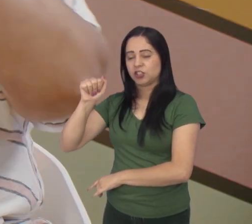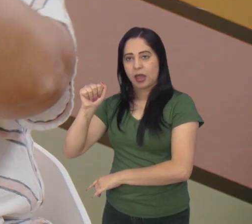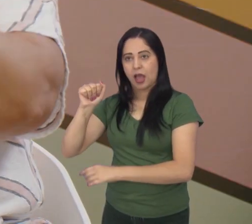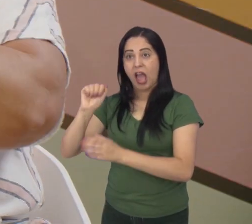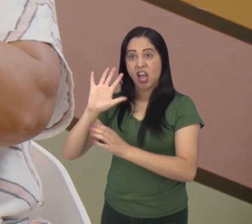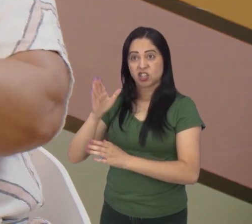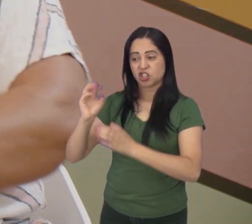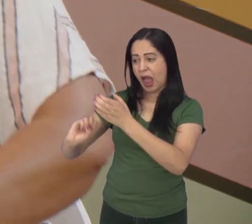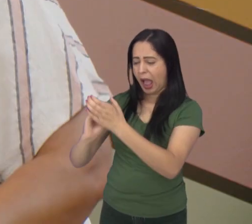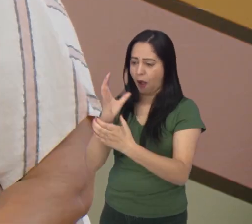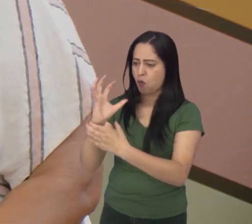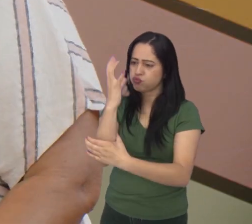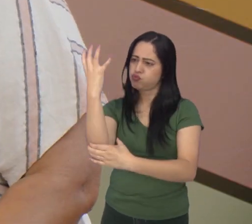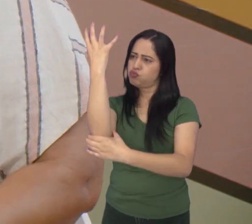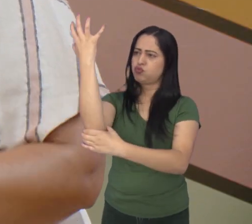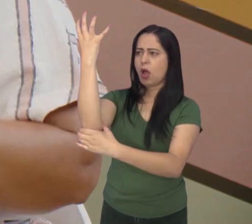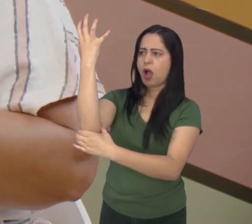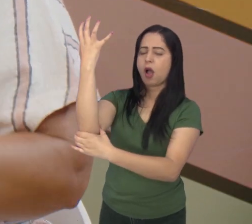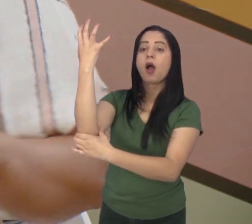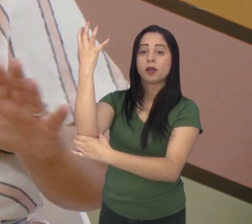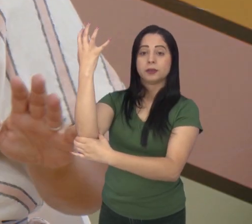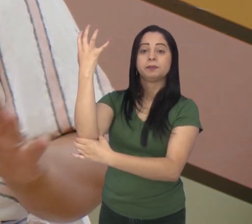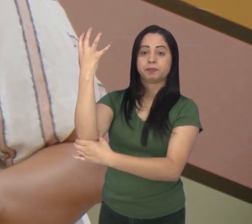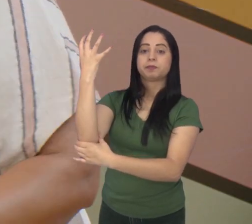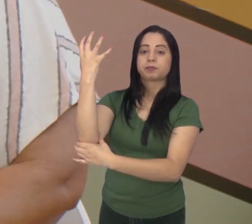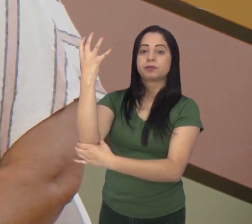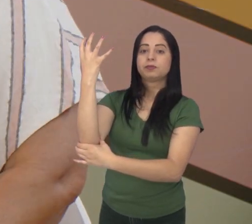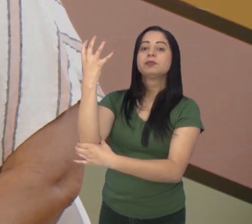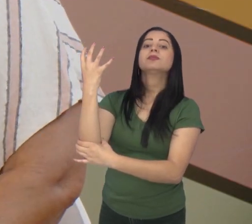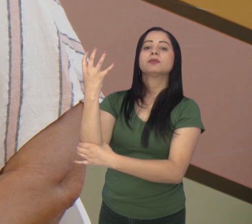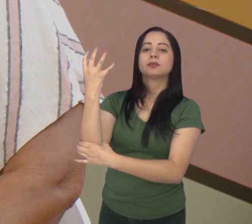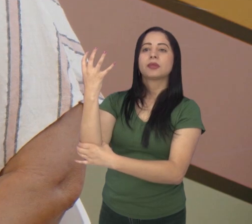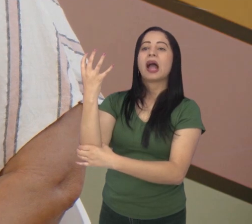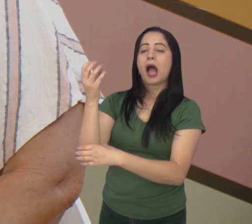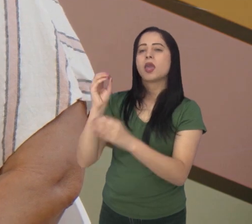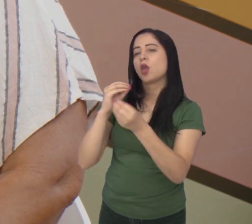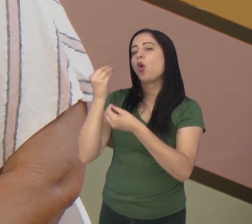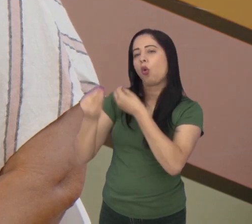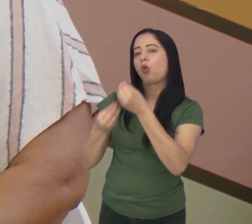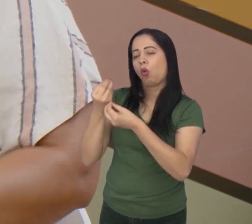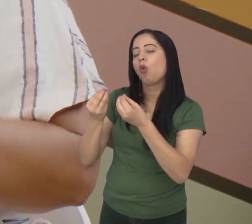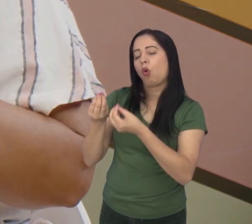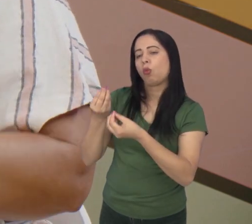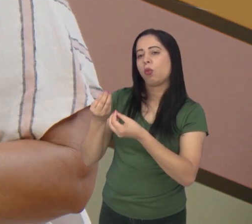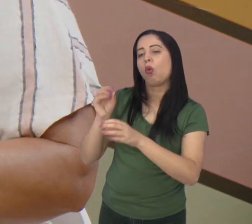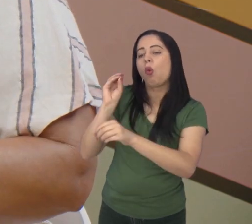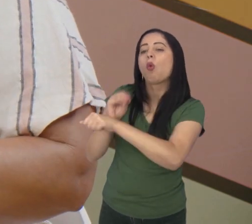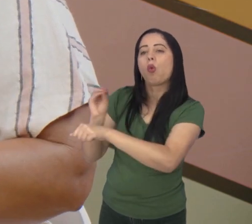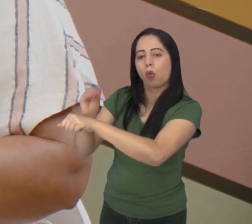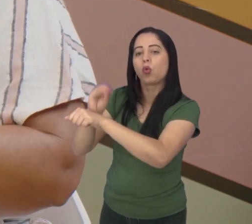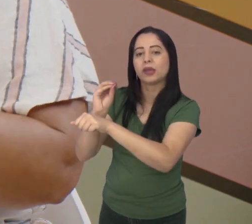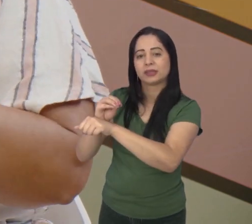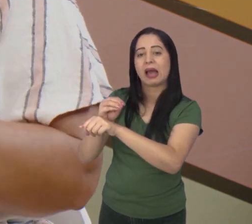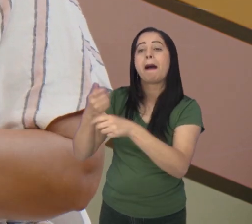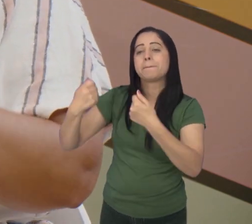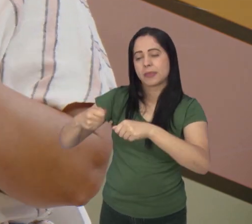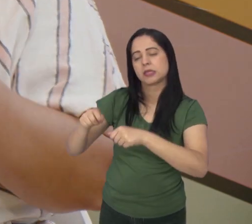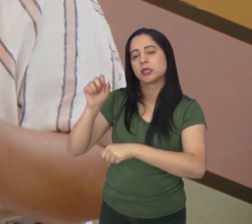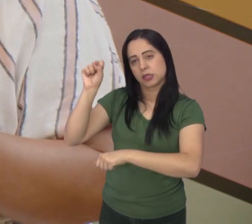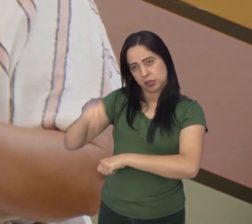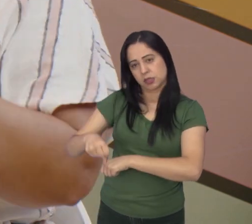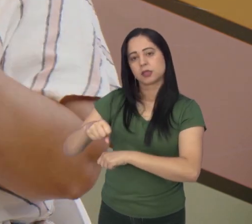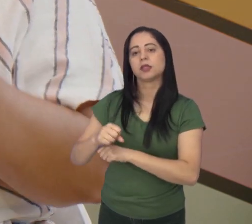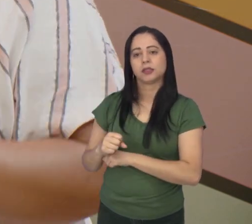posso regar a planta, a água vai descer, eu praticamente não tenho manutenção daquela planta. Mas ela tem um sistema radicular que faz com